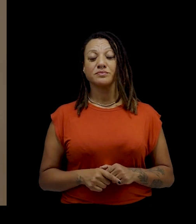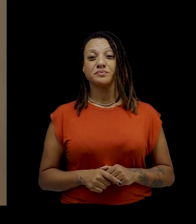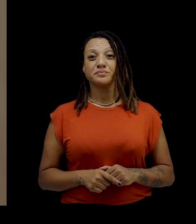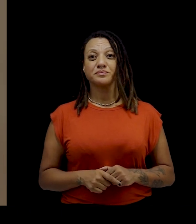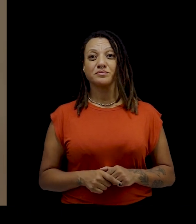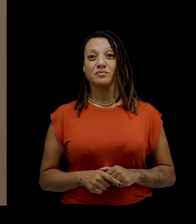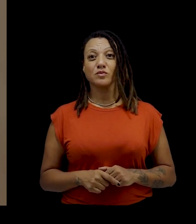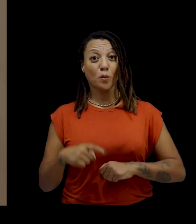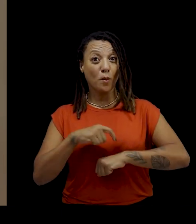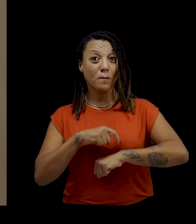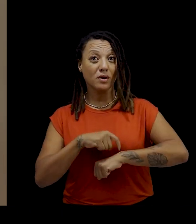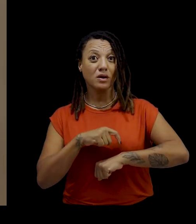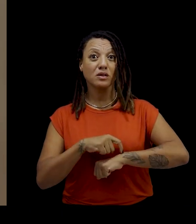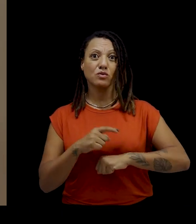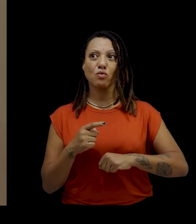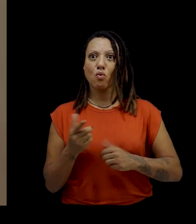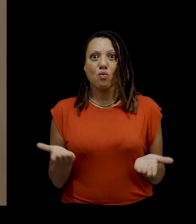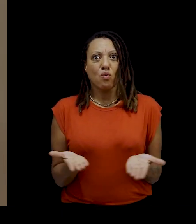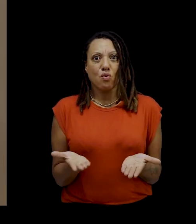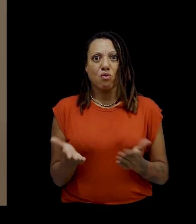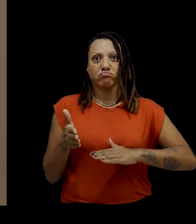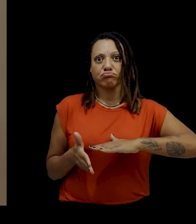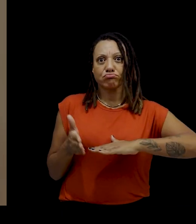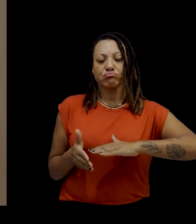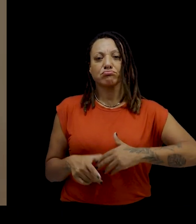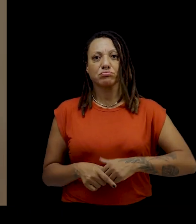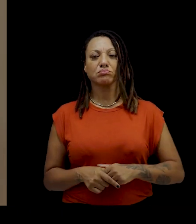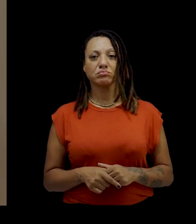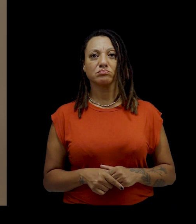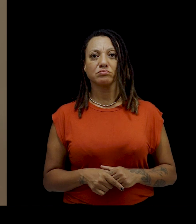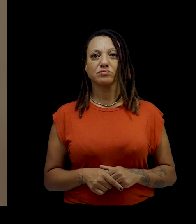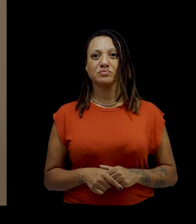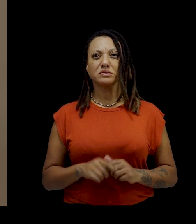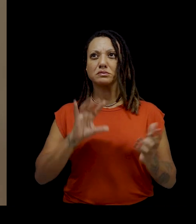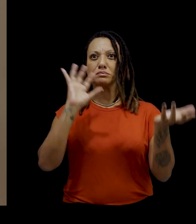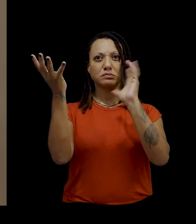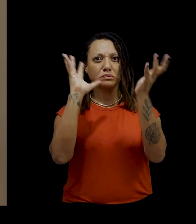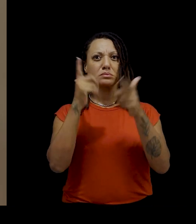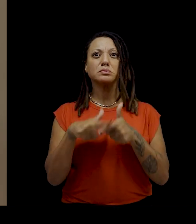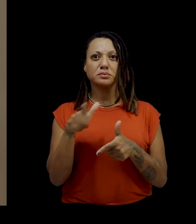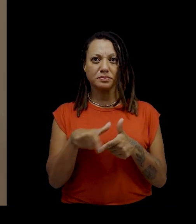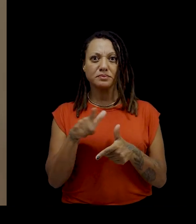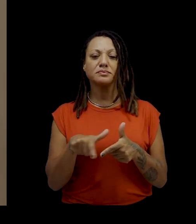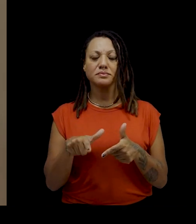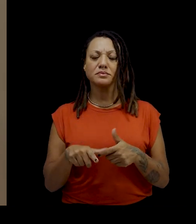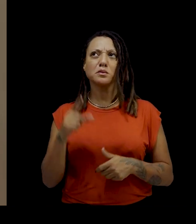pensando nesse momento que a gente está vivendo agora de enfim, crise